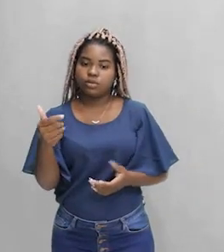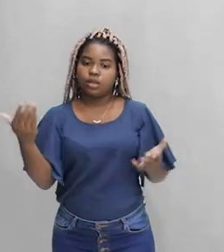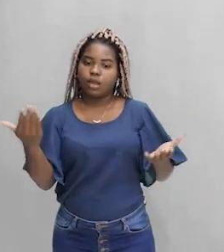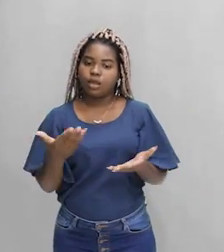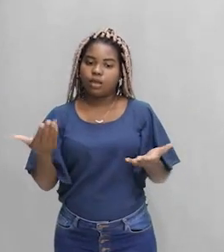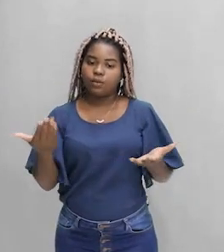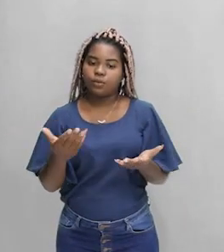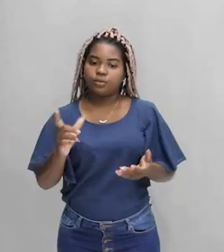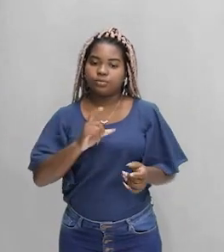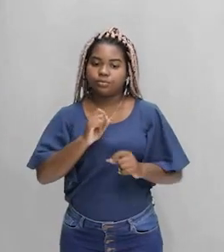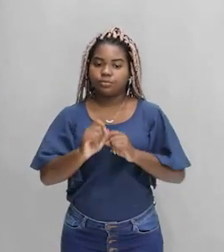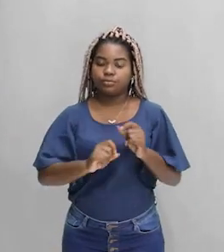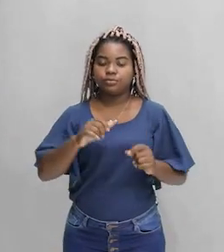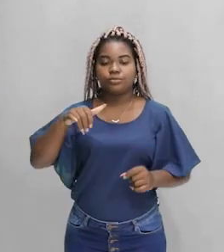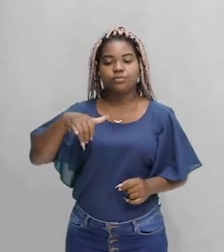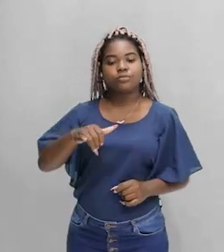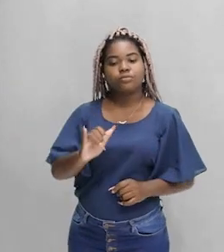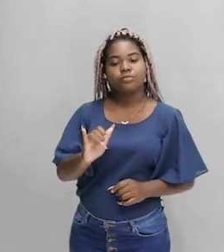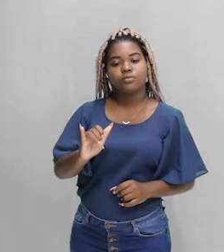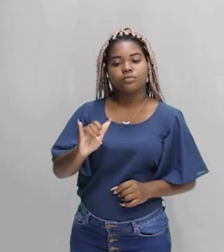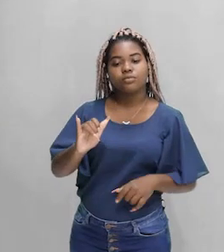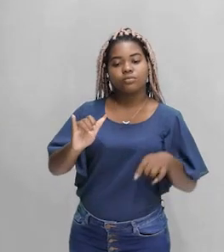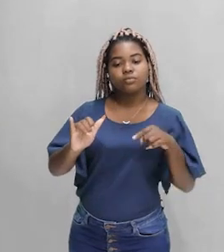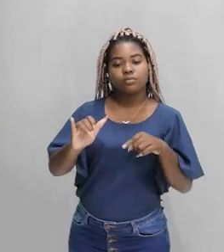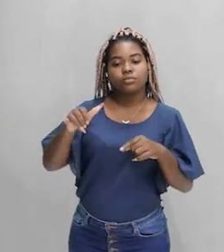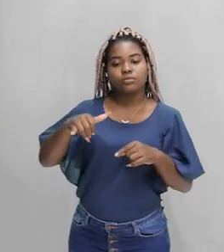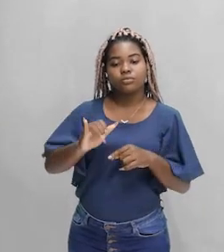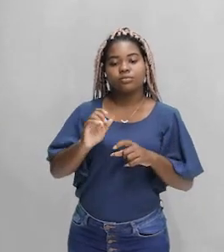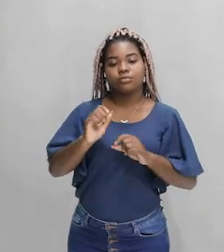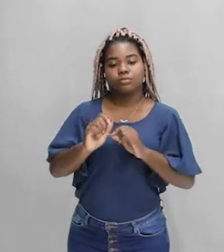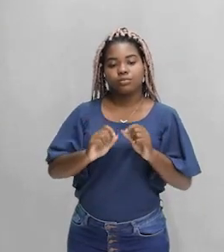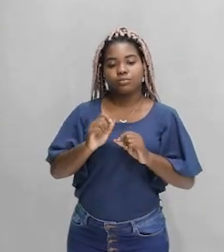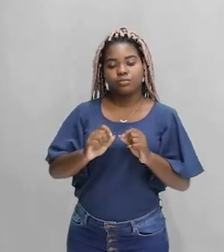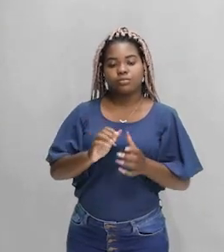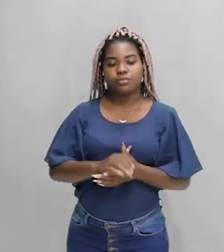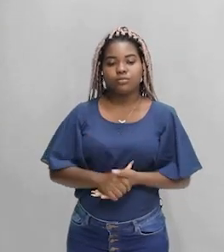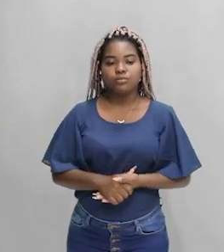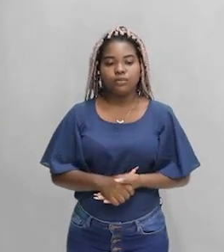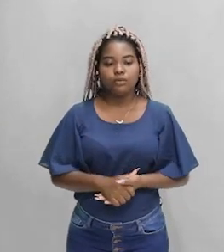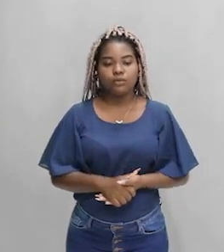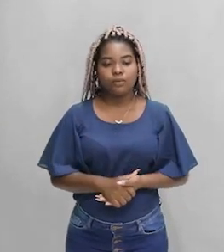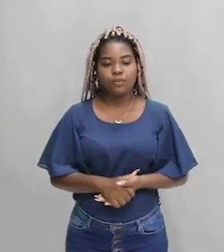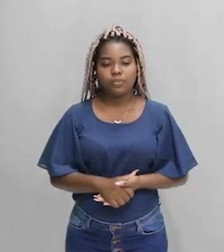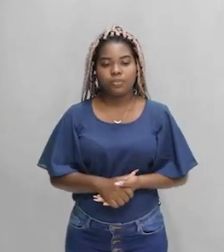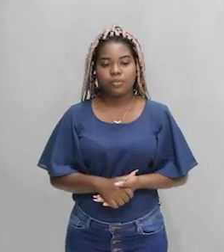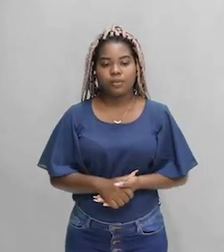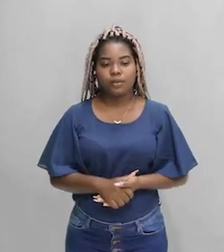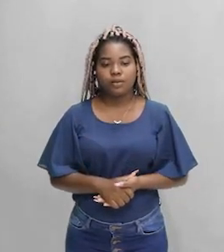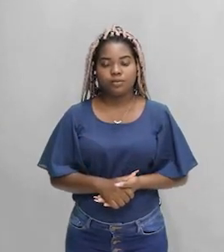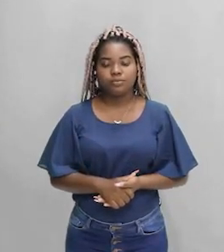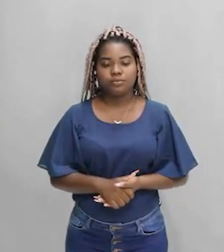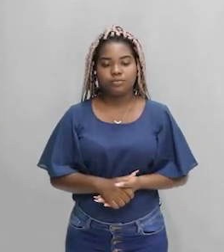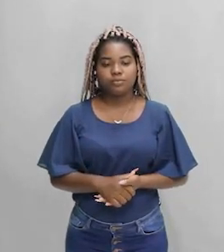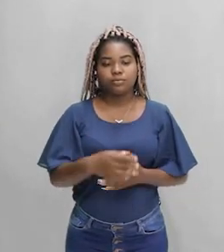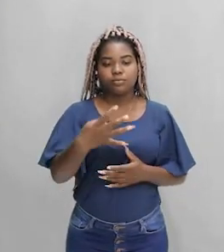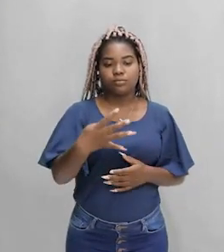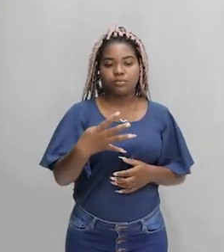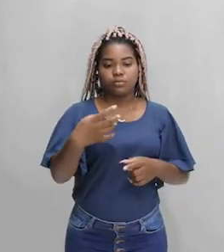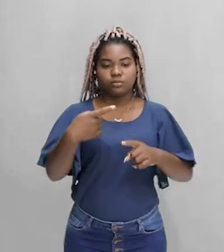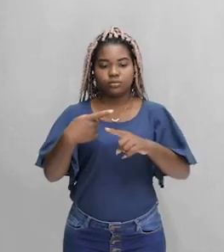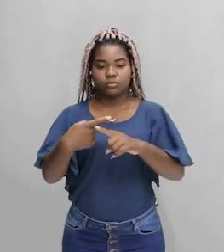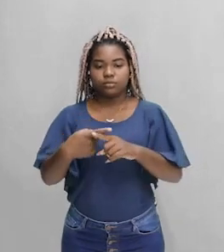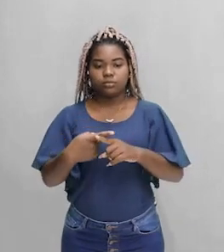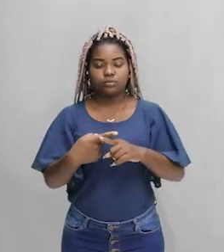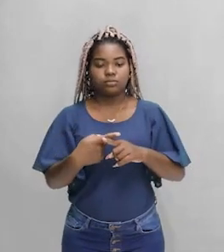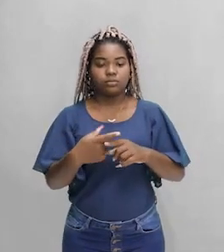E aí, eu falta encontrar o y, que é o y máximo, tá? Olha só como ficou. Y máximo.